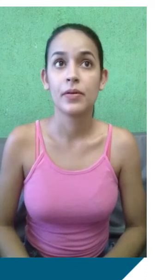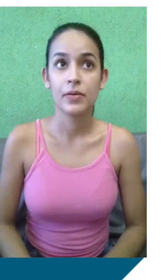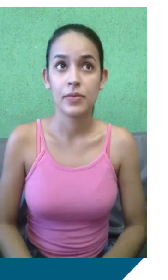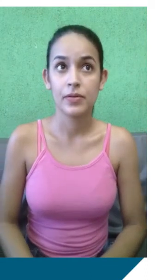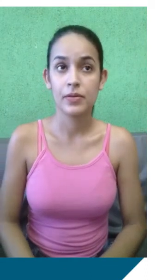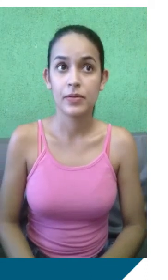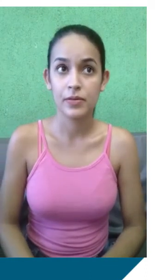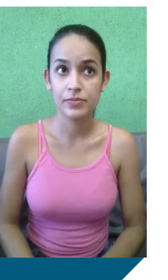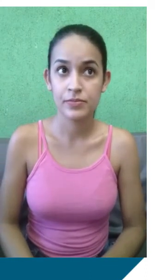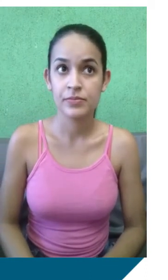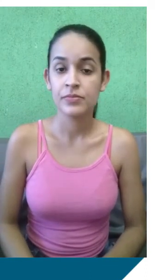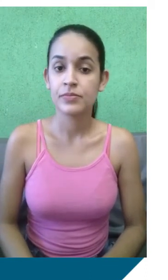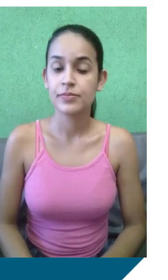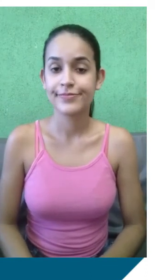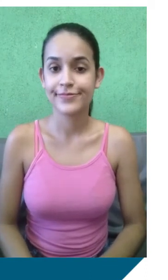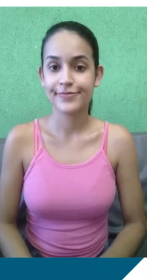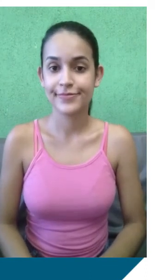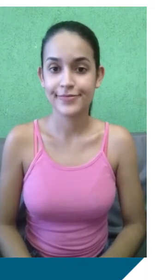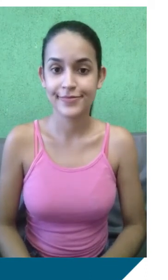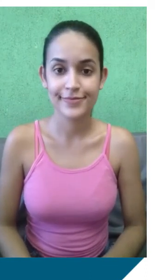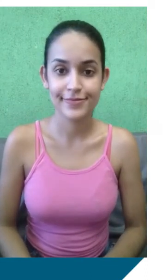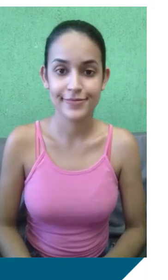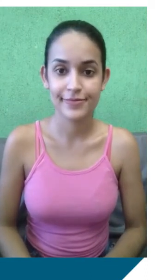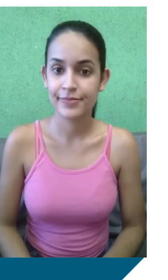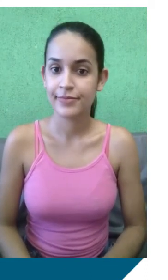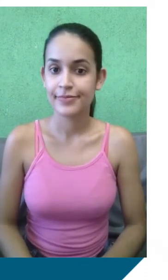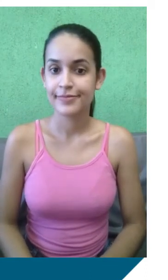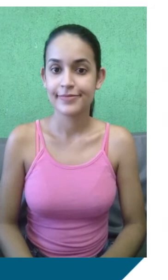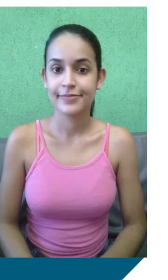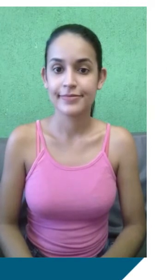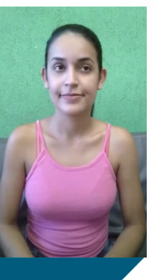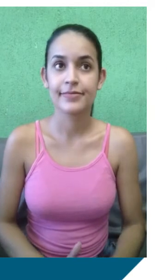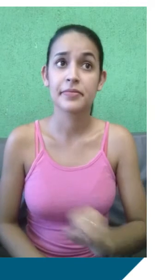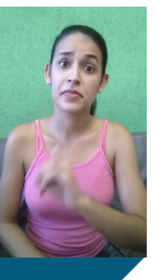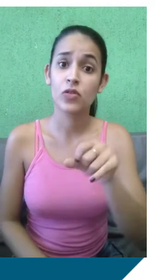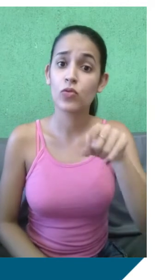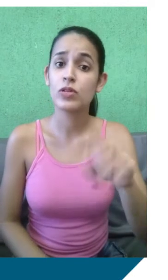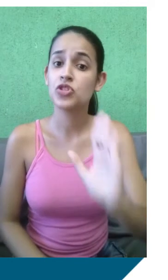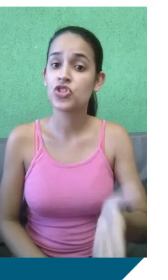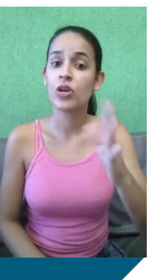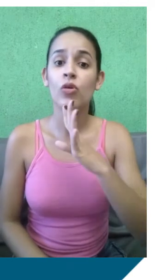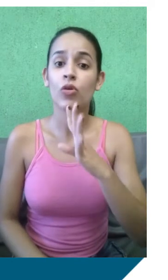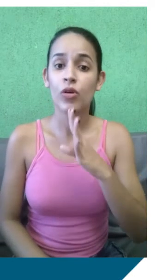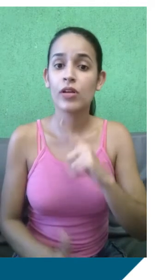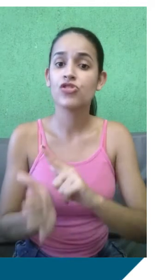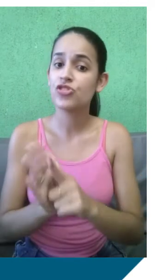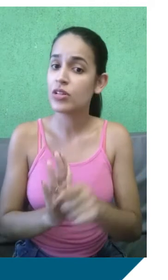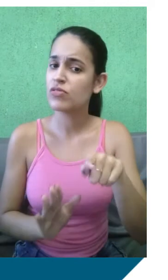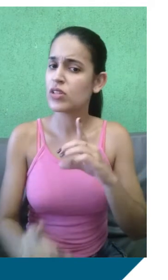do título. Conhecer essa característica do gênero poderia funcionar como uma fonte complementar